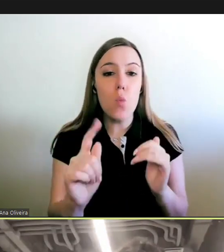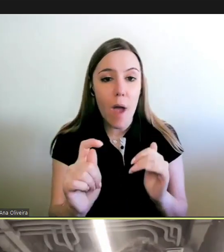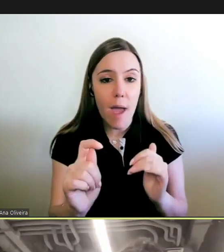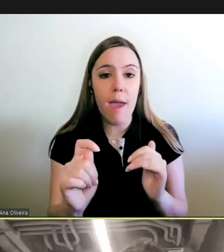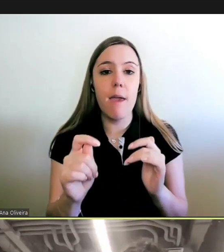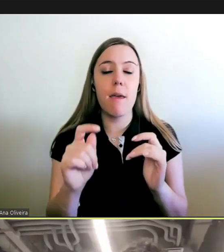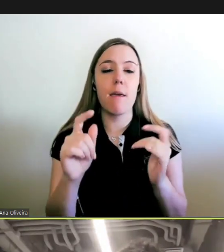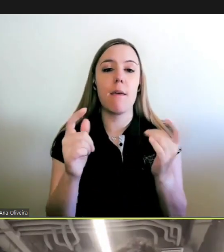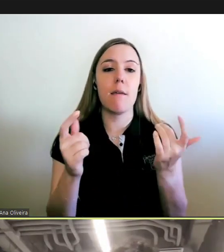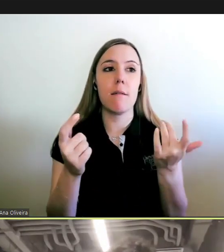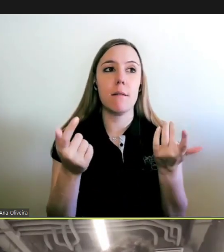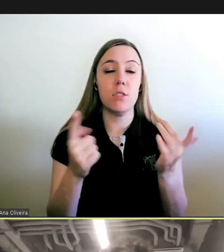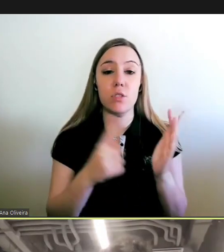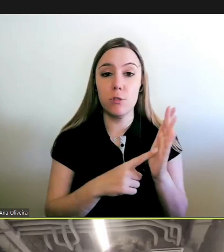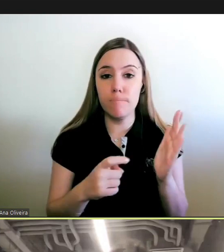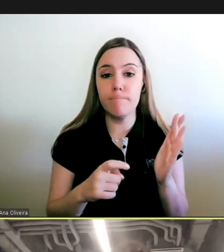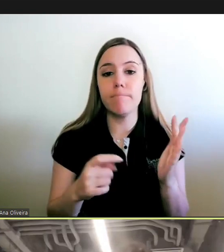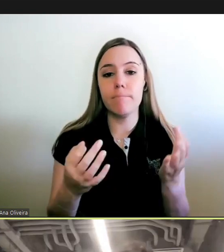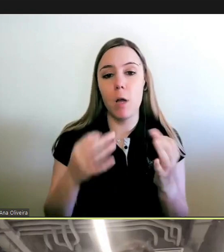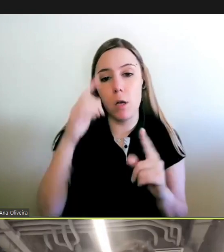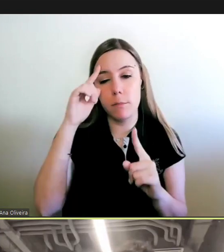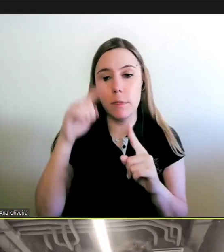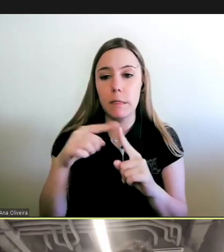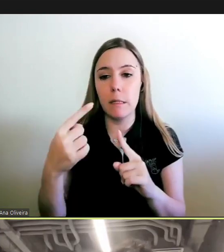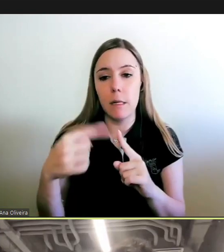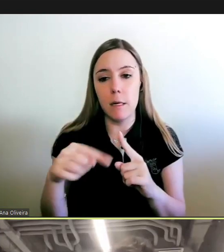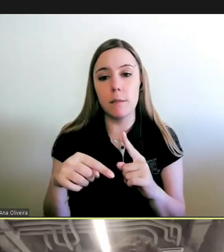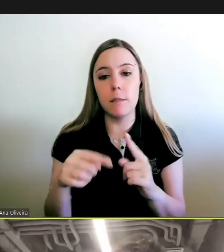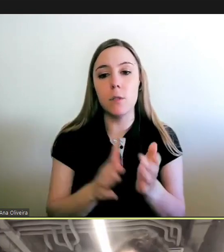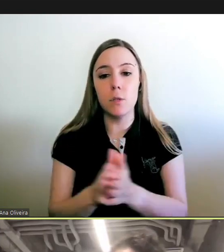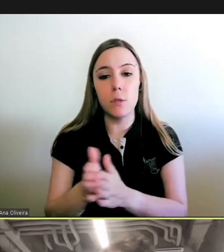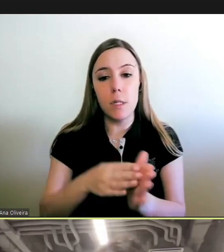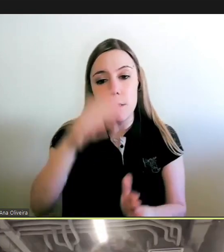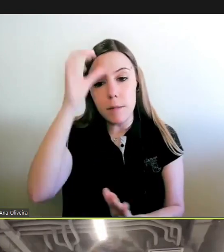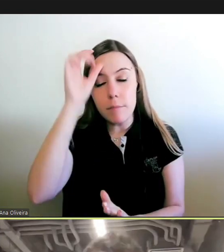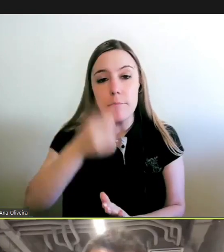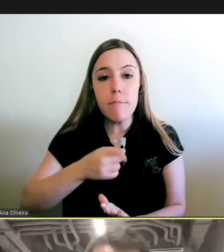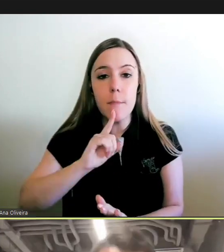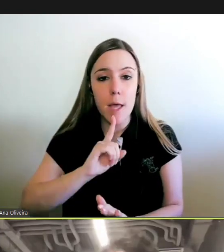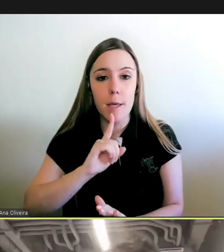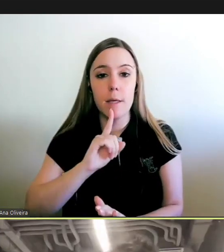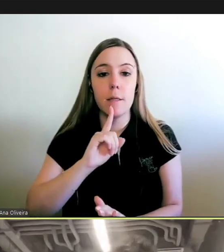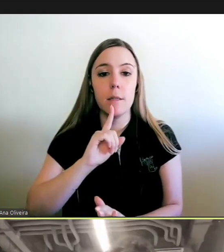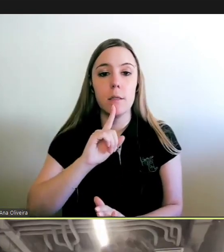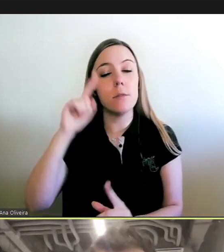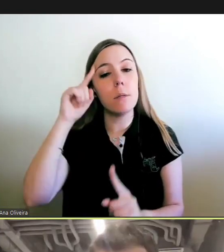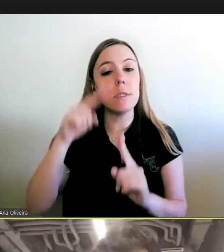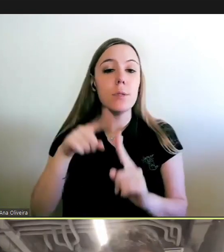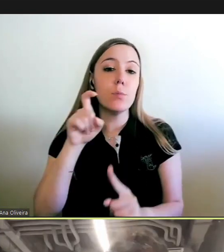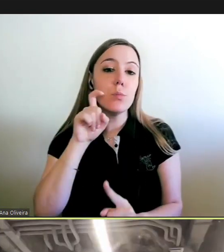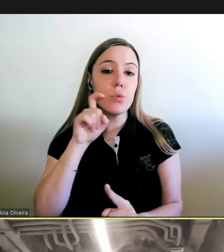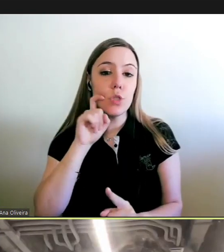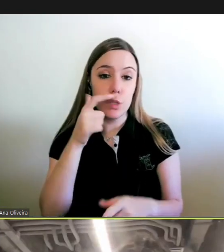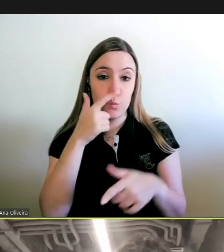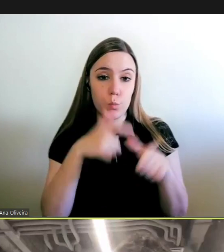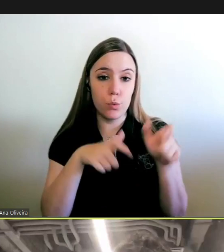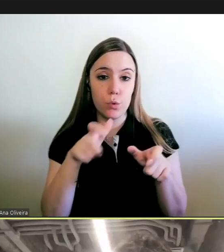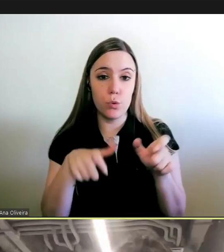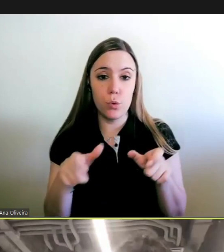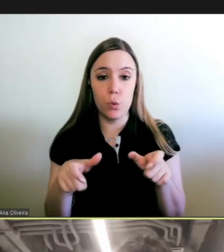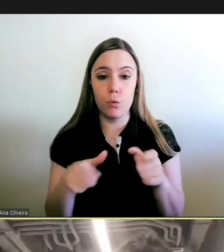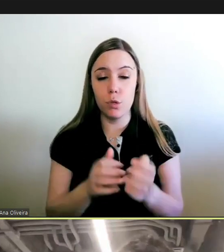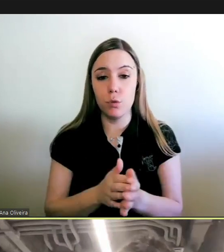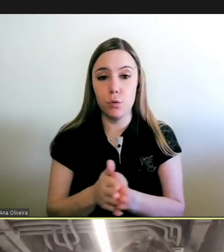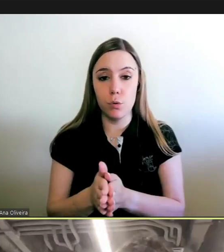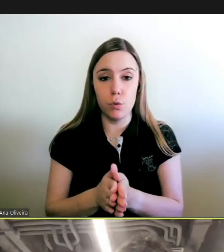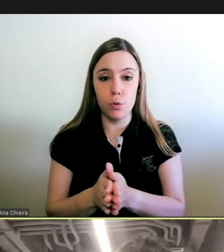regulação da utilização da inteligência artificial de maneira a proteger os utilizadores